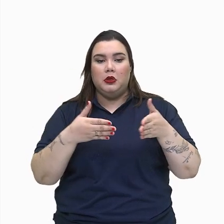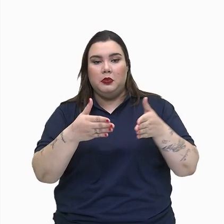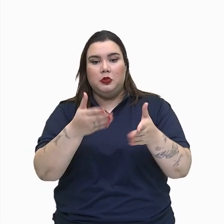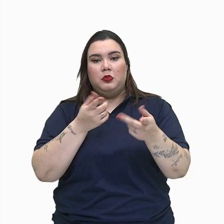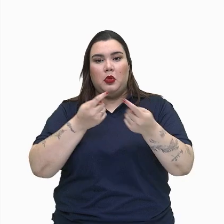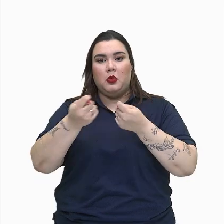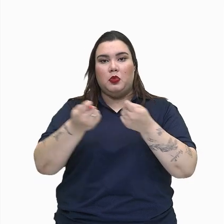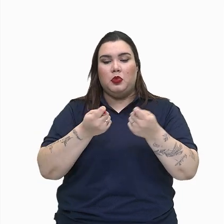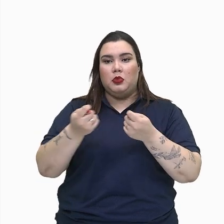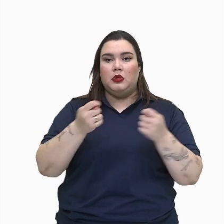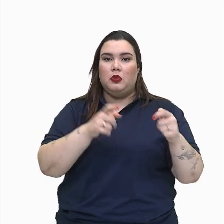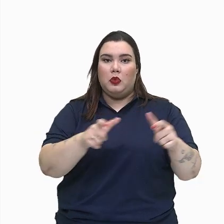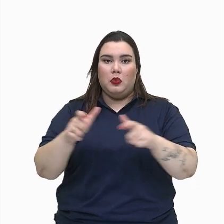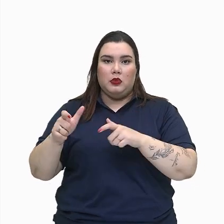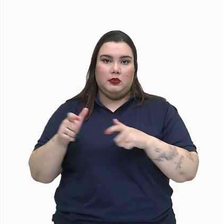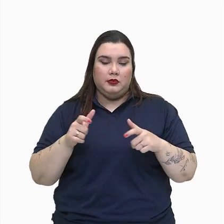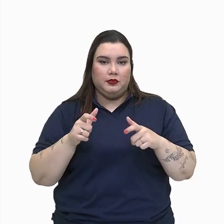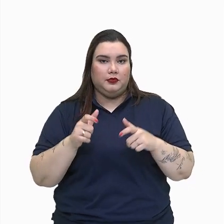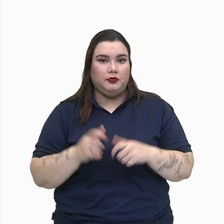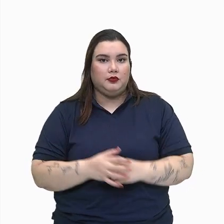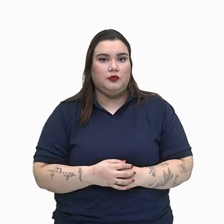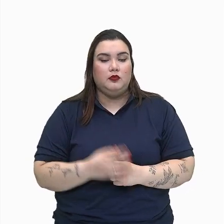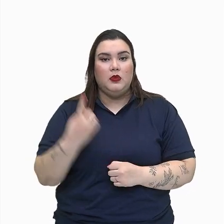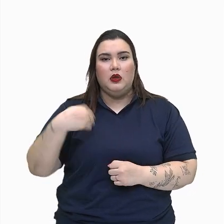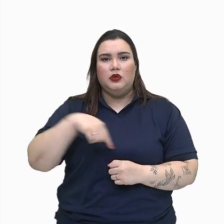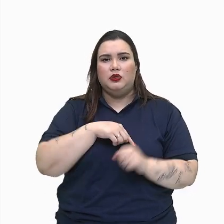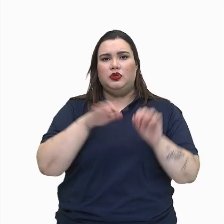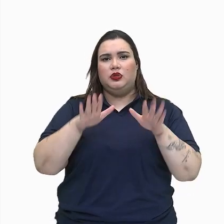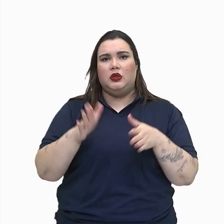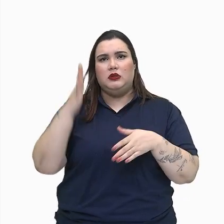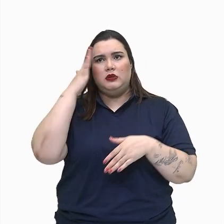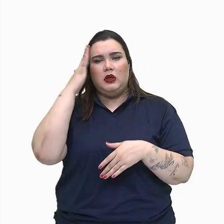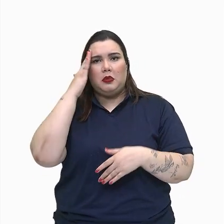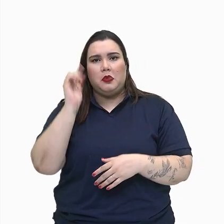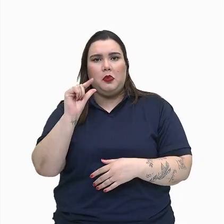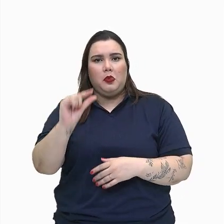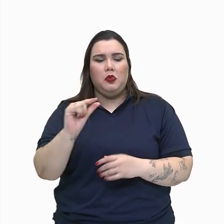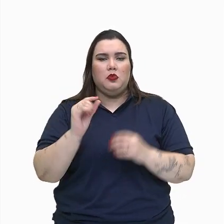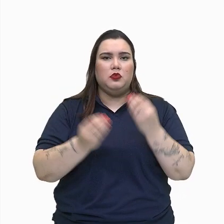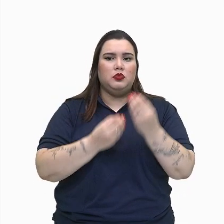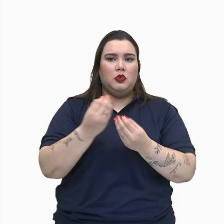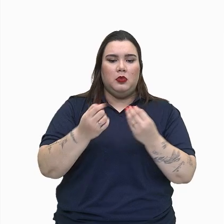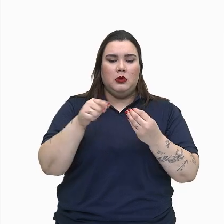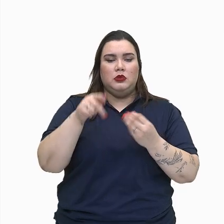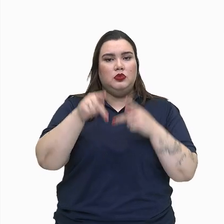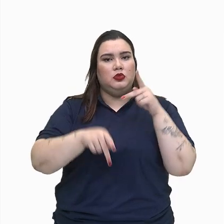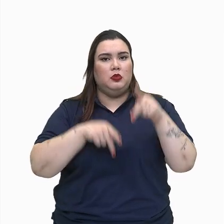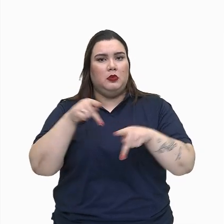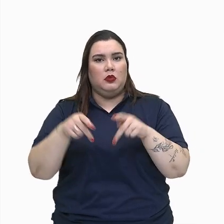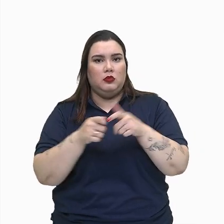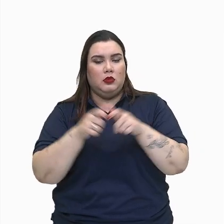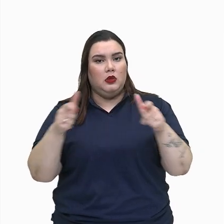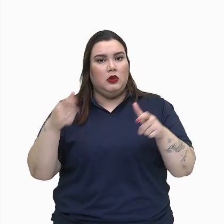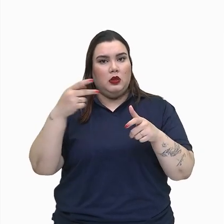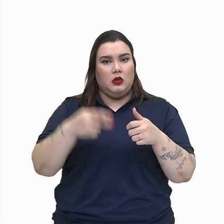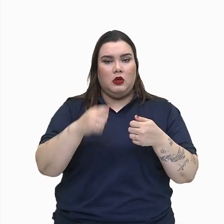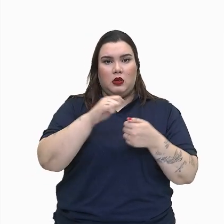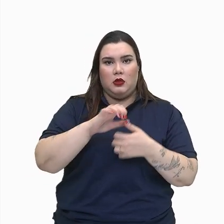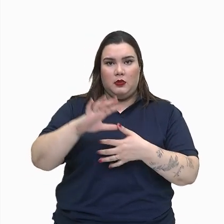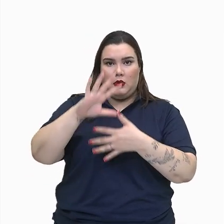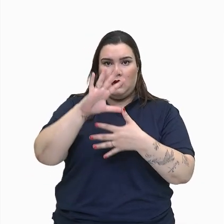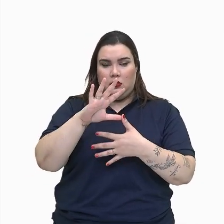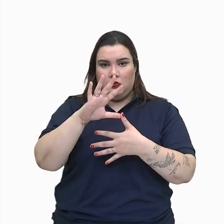a gente já tem uma noção sobre essa questão dessas grandes civilizações na América, na região